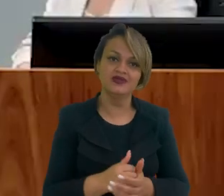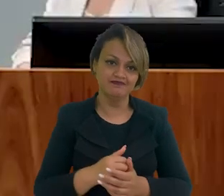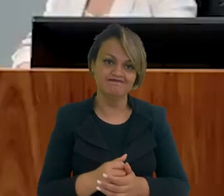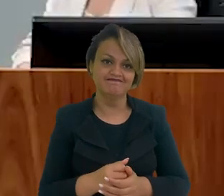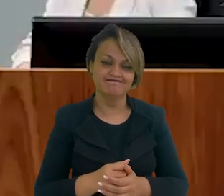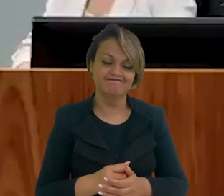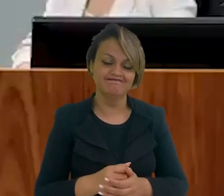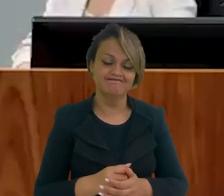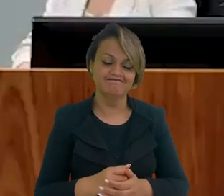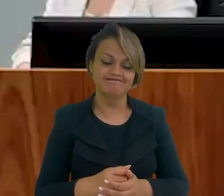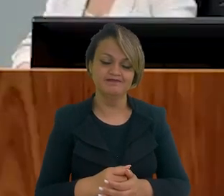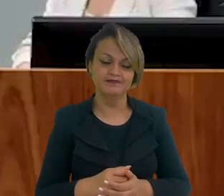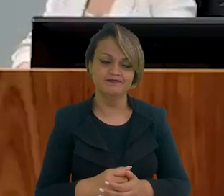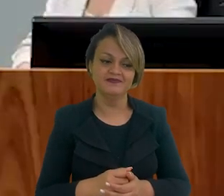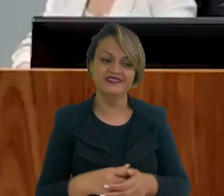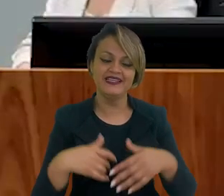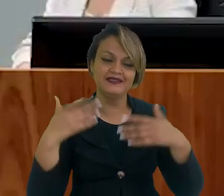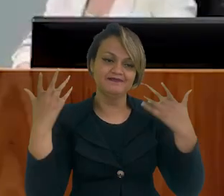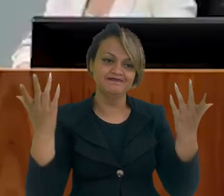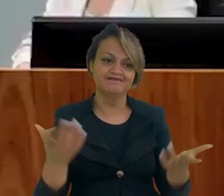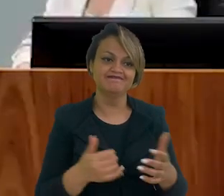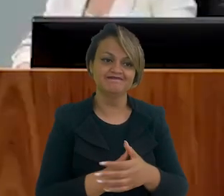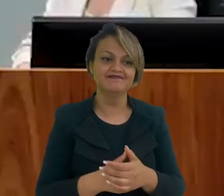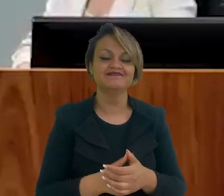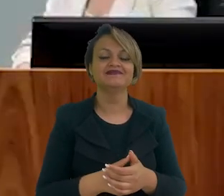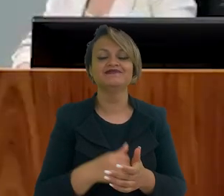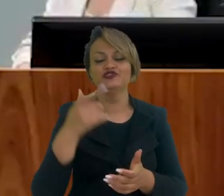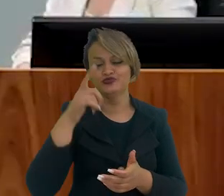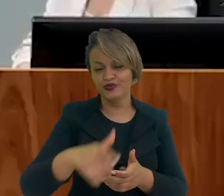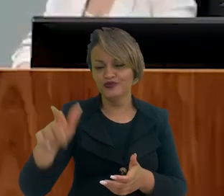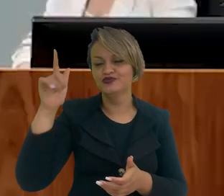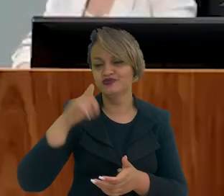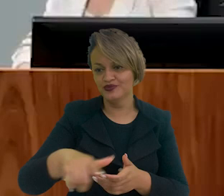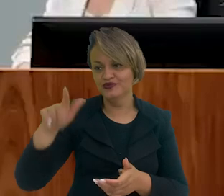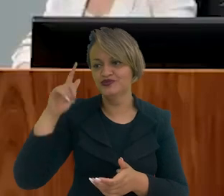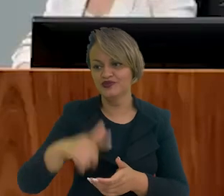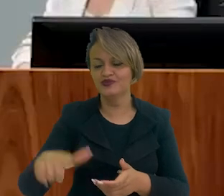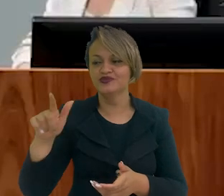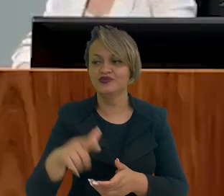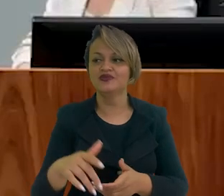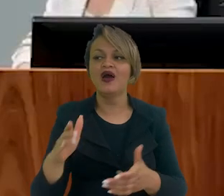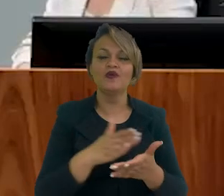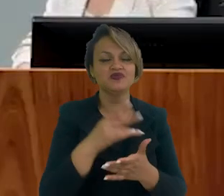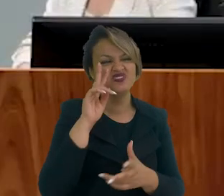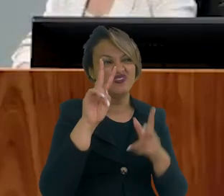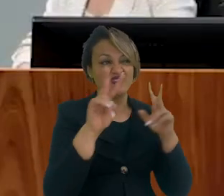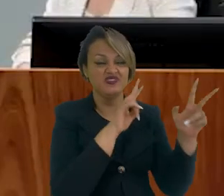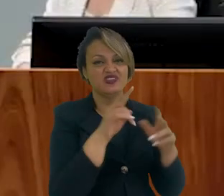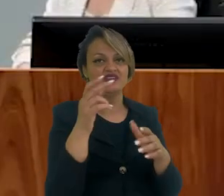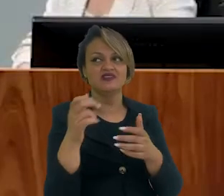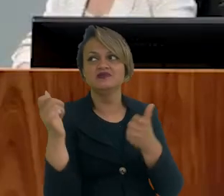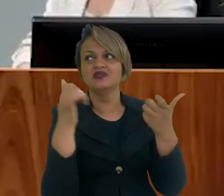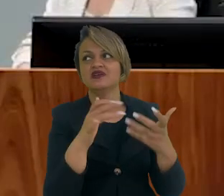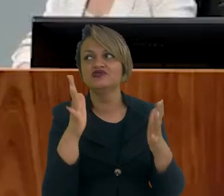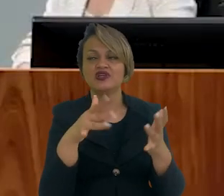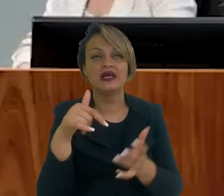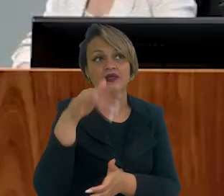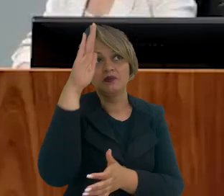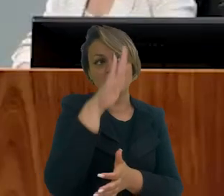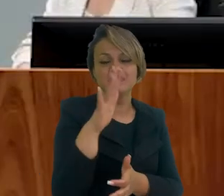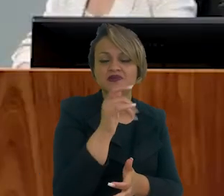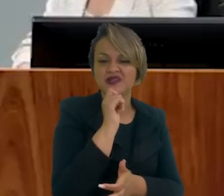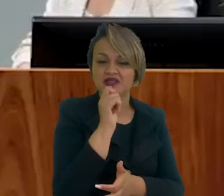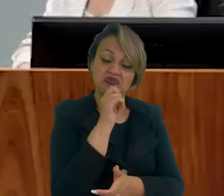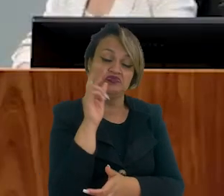Daí vem o outro fala não agora é ônus dinâmico aí confunde mais ainda né